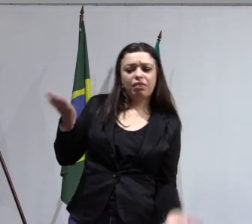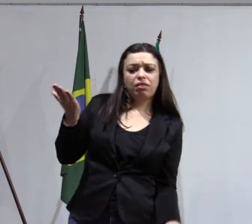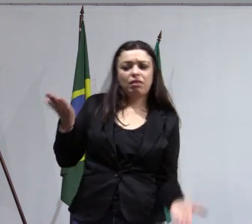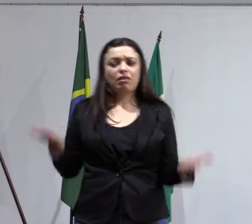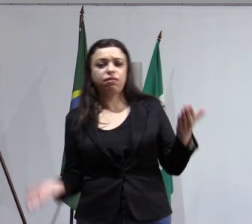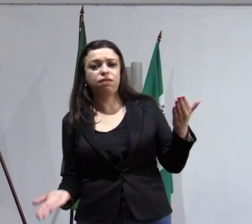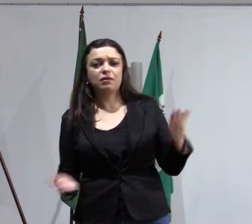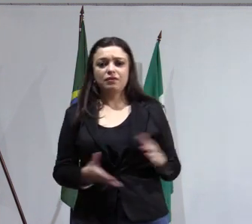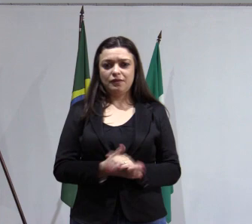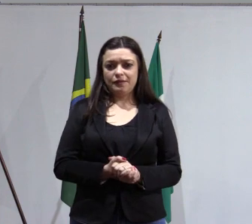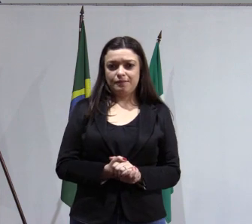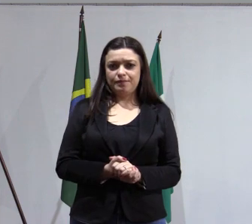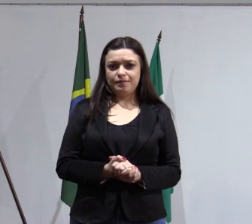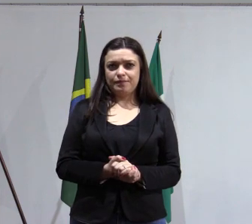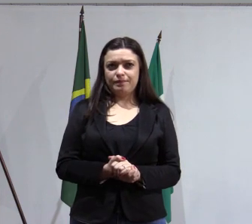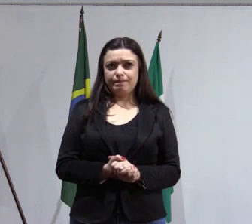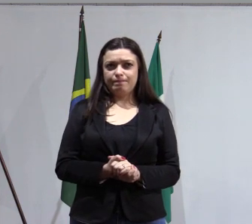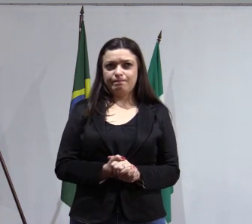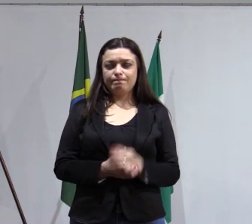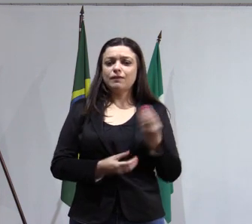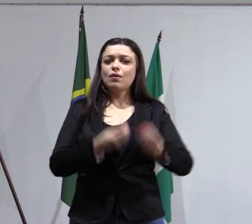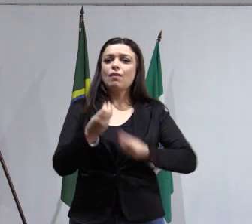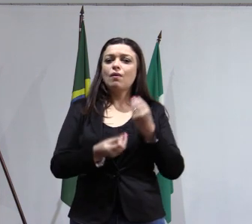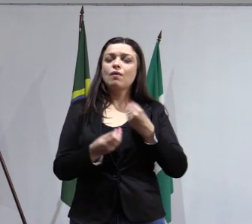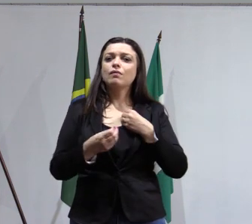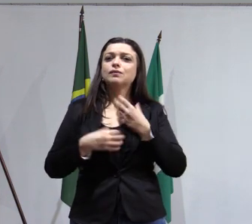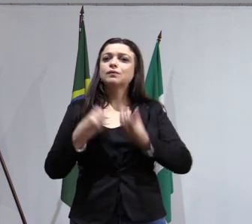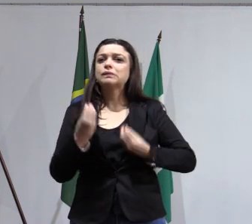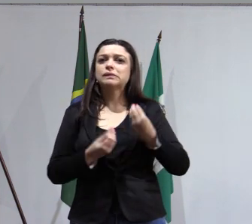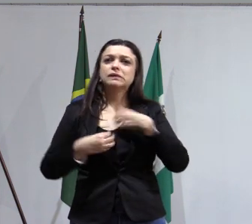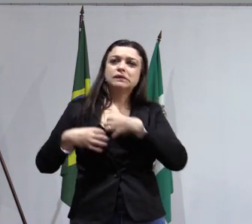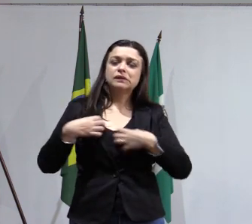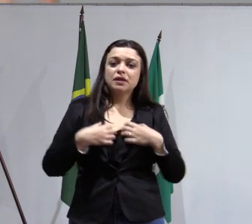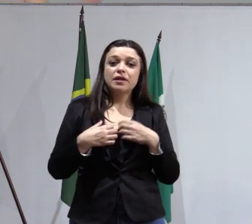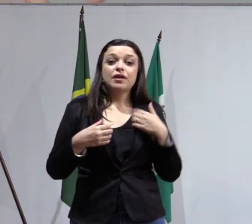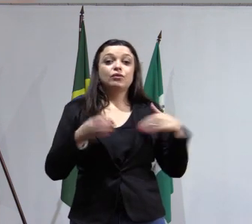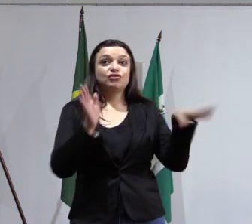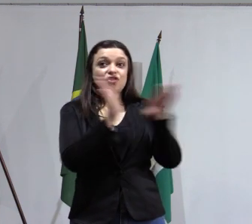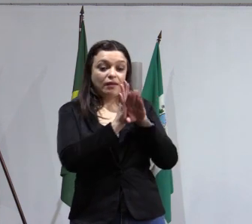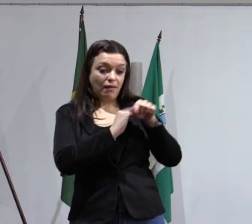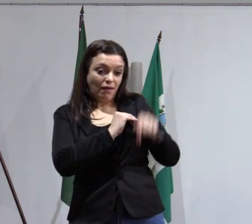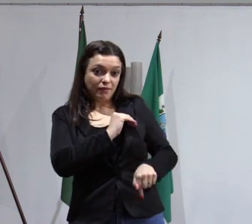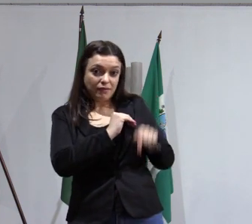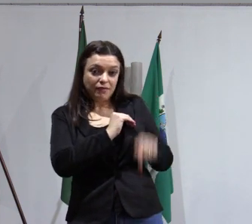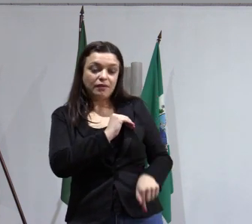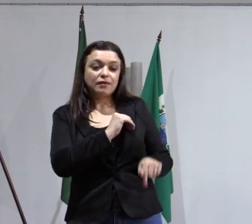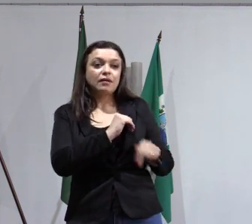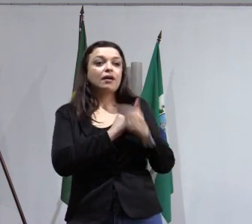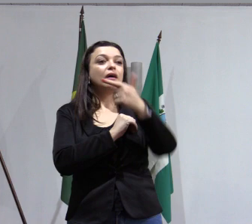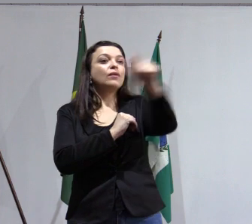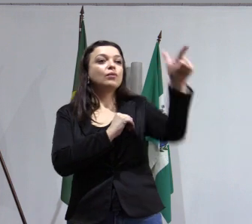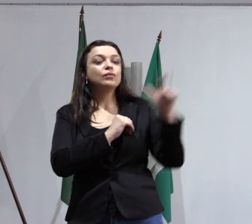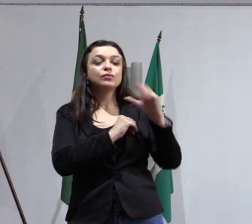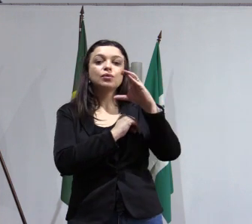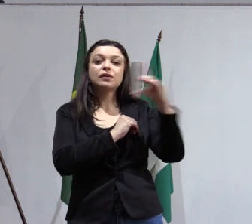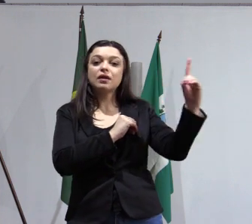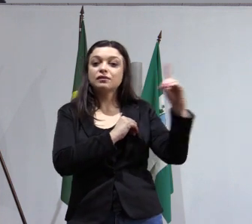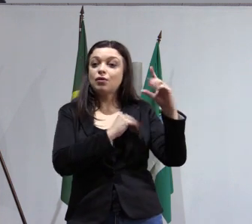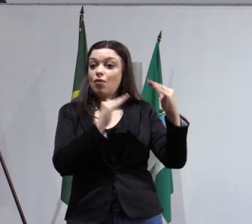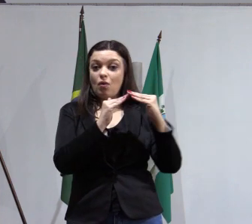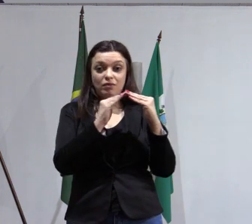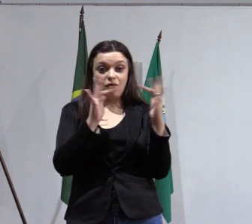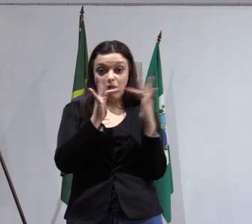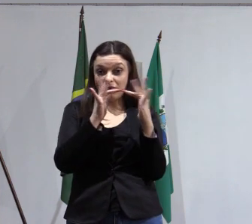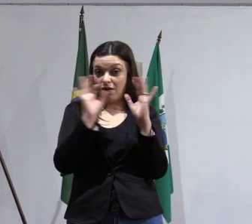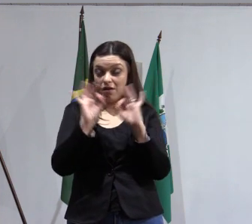qual é a minha contribuição? Aí, quando eu cheguei aqui, conversei com outros coordenadores, que ninguém tinha me dado nenhuma contribuição virtual, e o sentimento